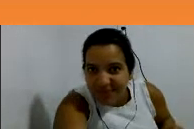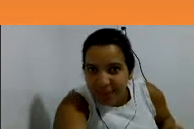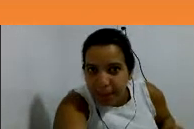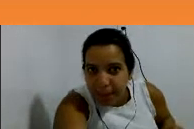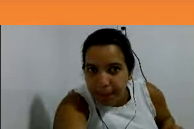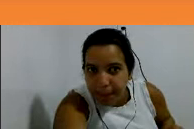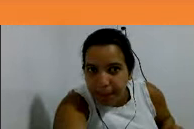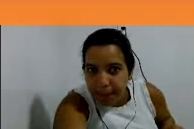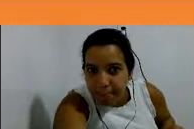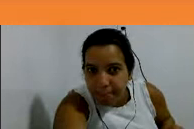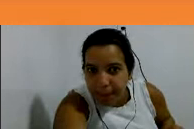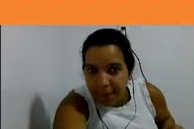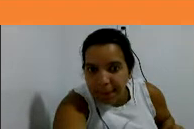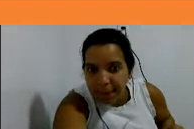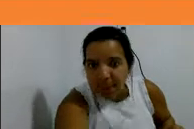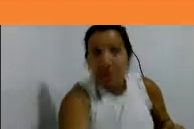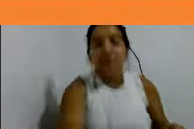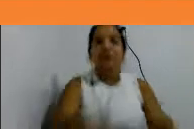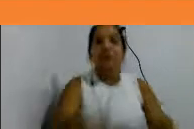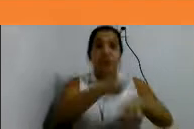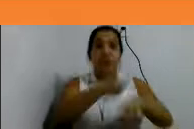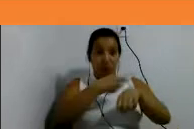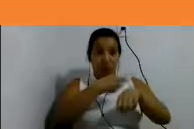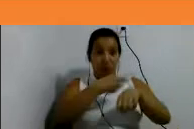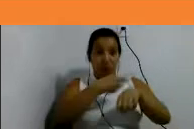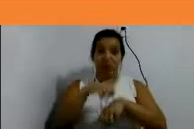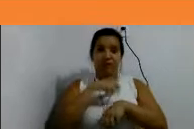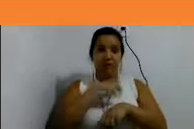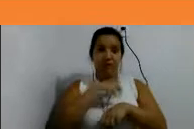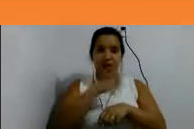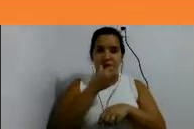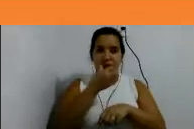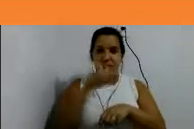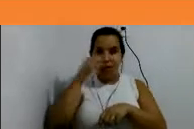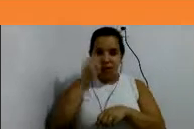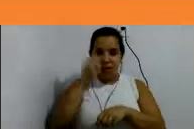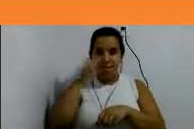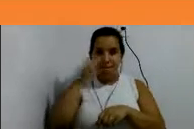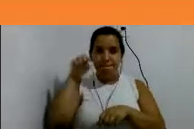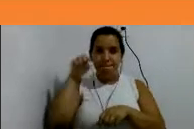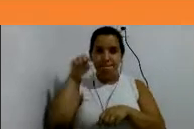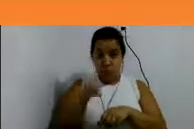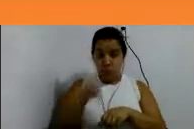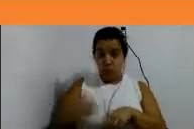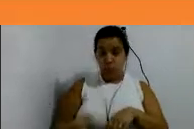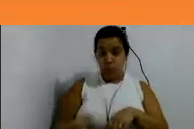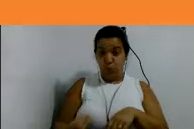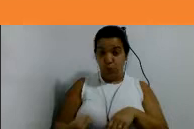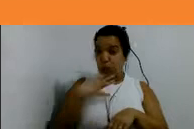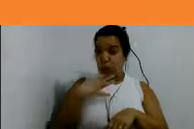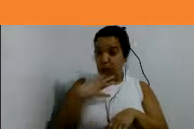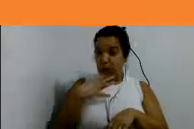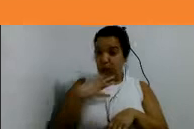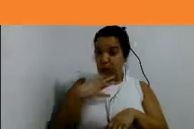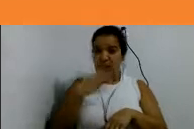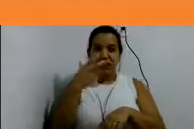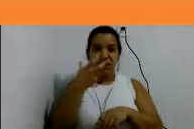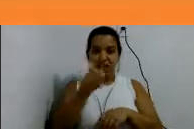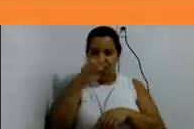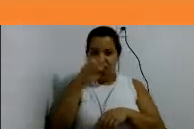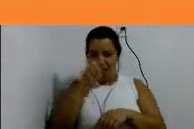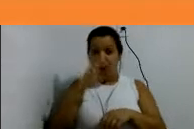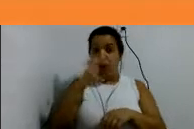os protozoários, a gente tem cerca de 60 mil espécies conhecidas, sendo que dessas 60 mil,